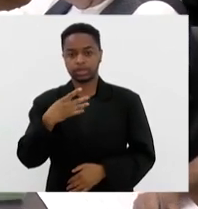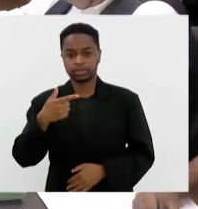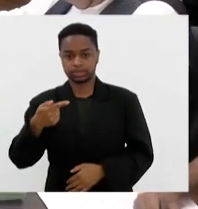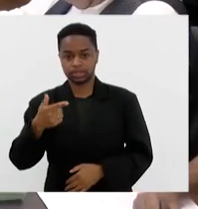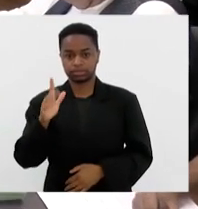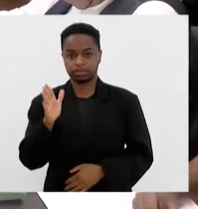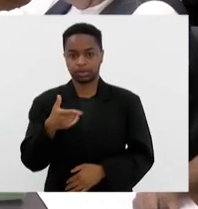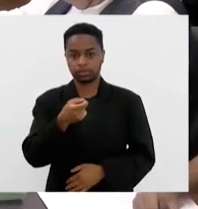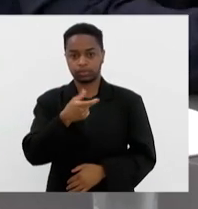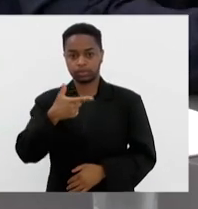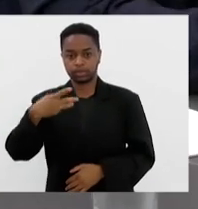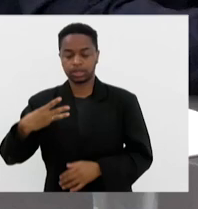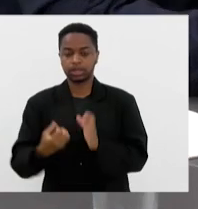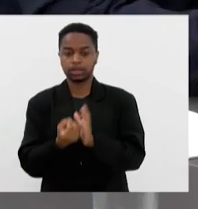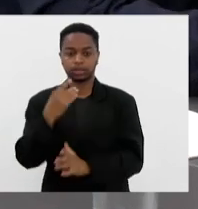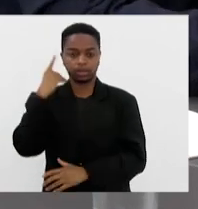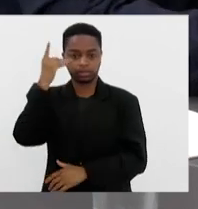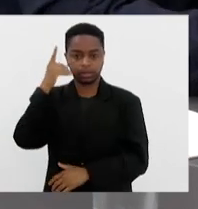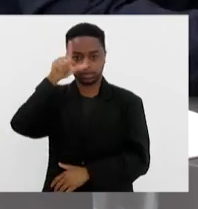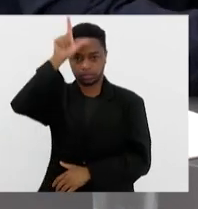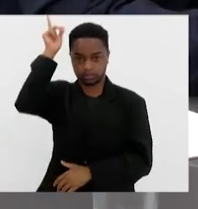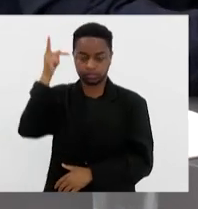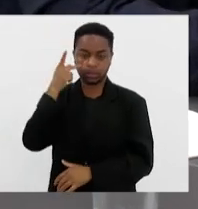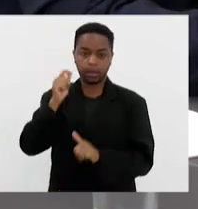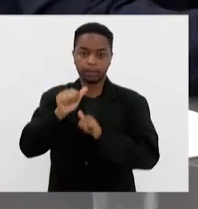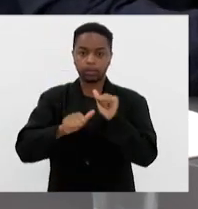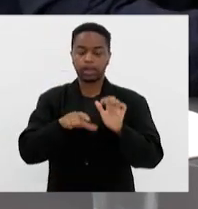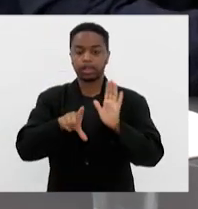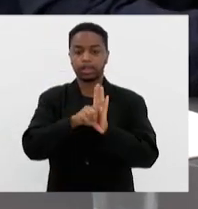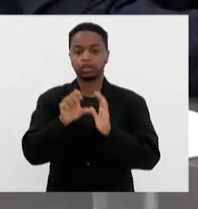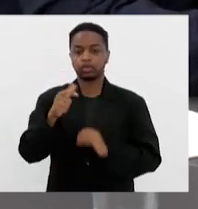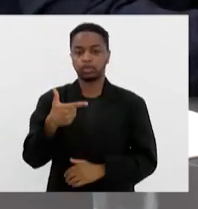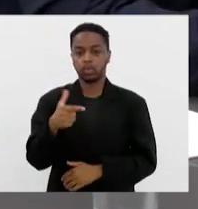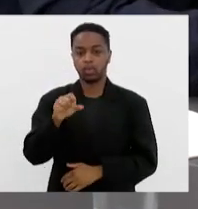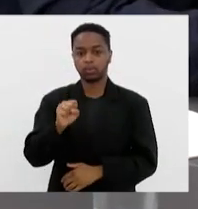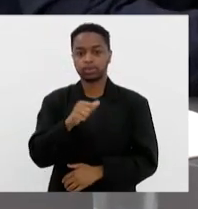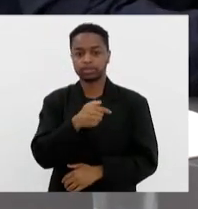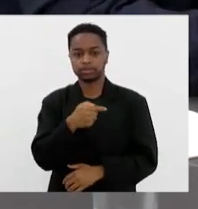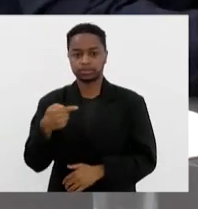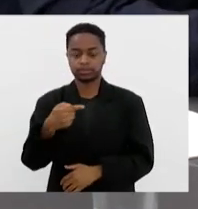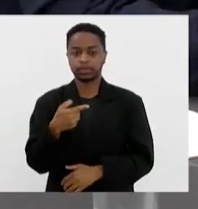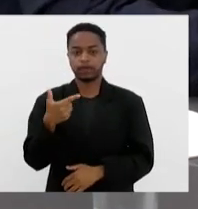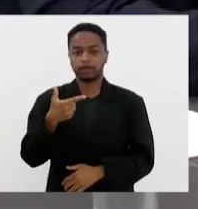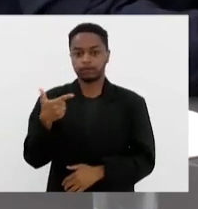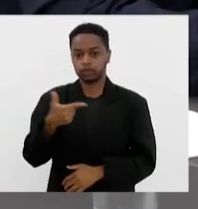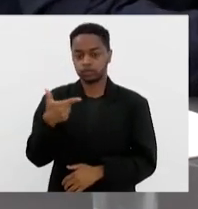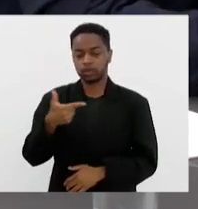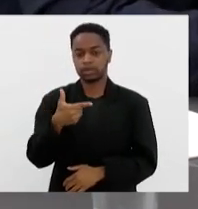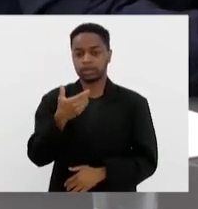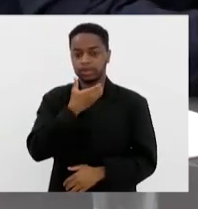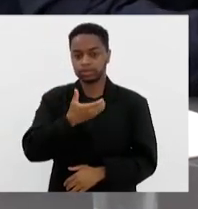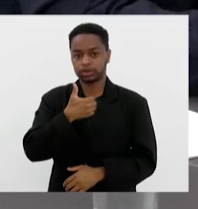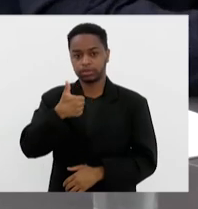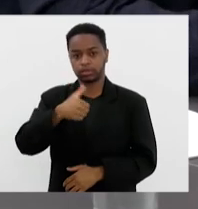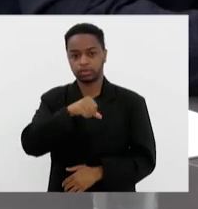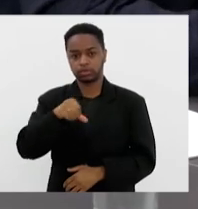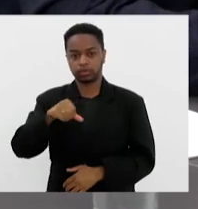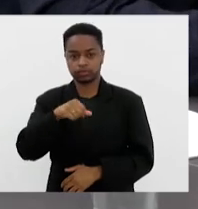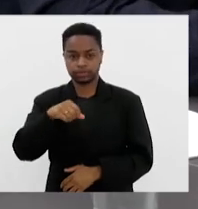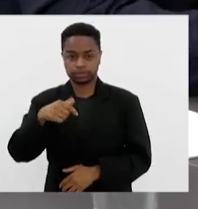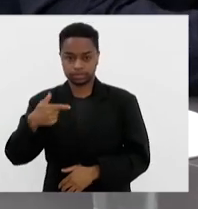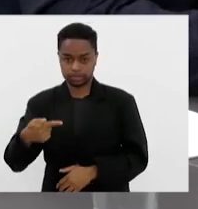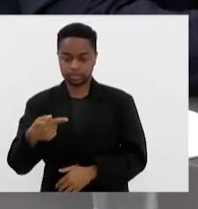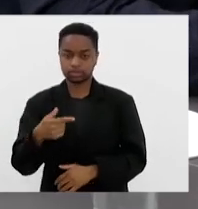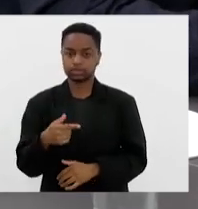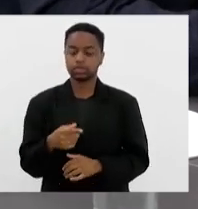do deputado Luiz Paulo, que modifica a lei 2877, de 22 de dezembro de 97, que dispõe sobre